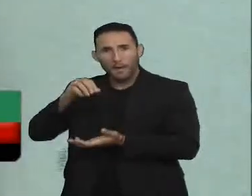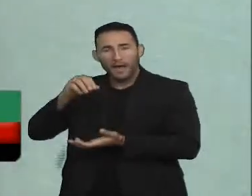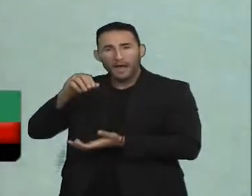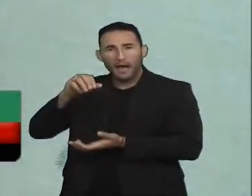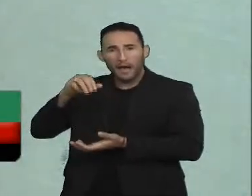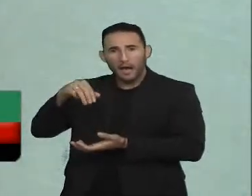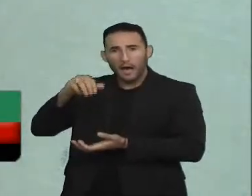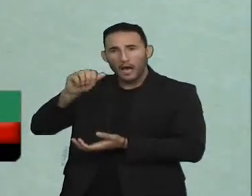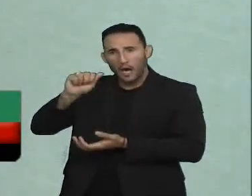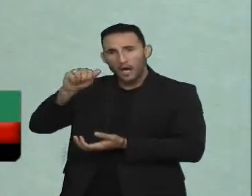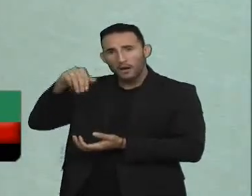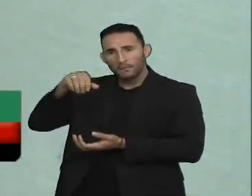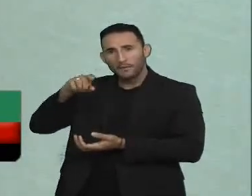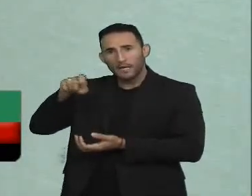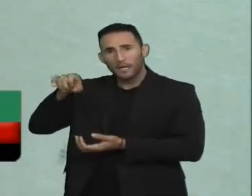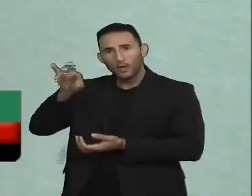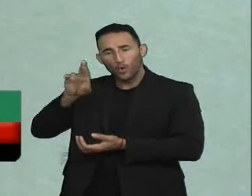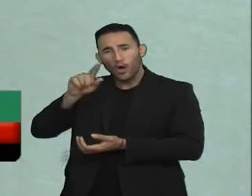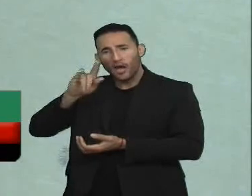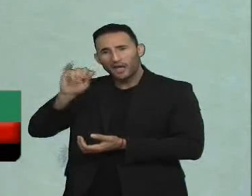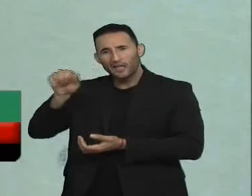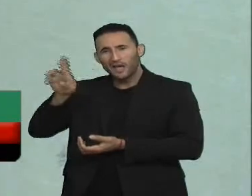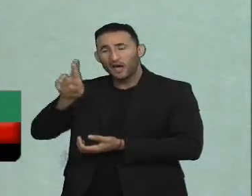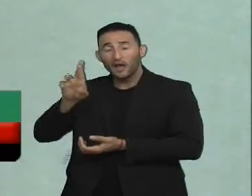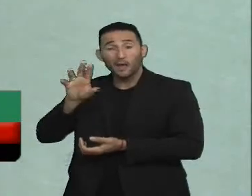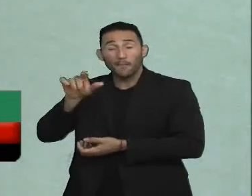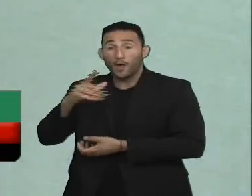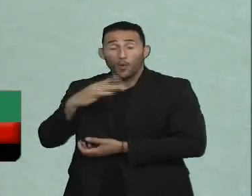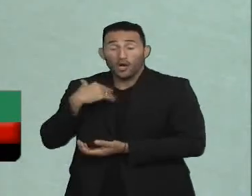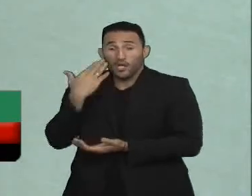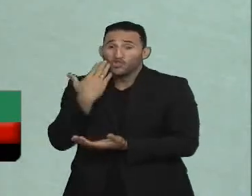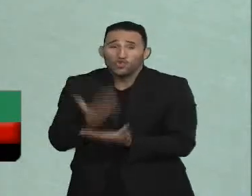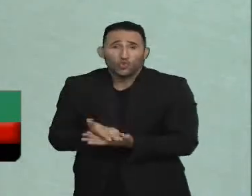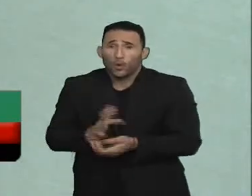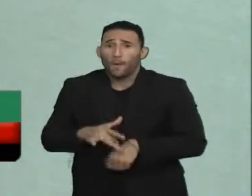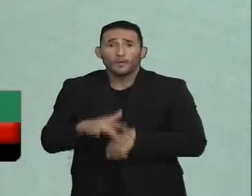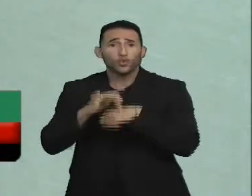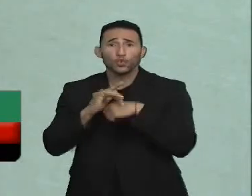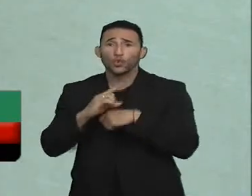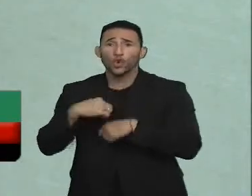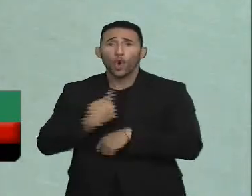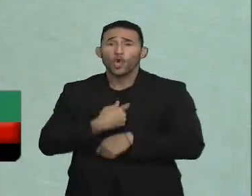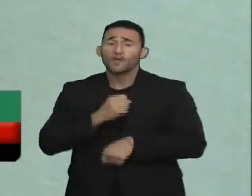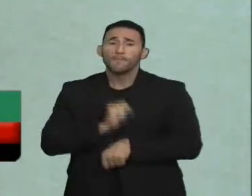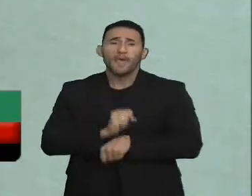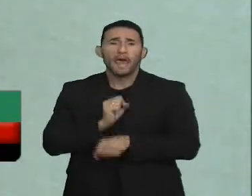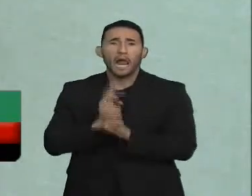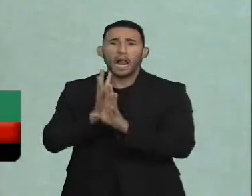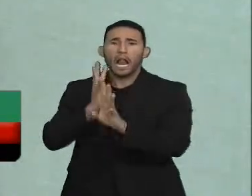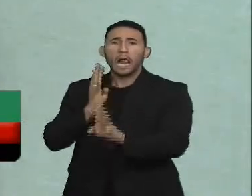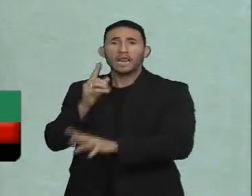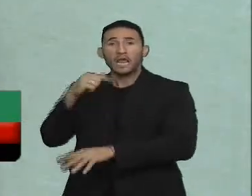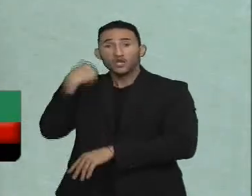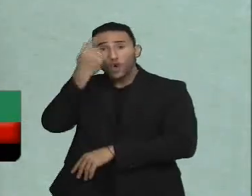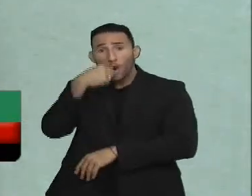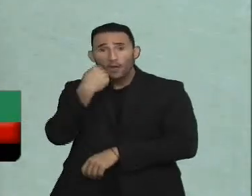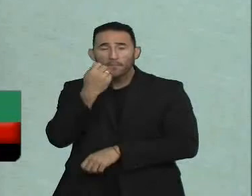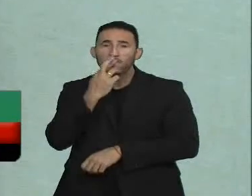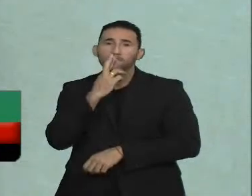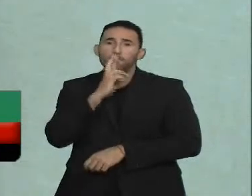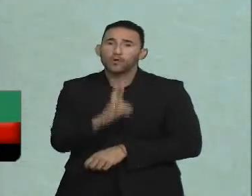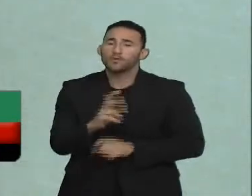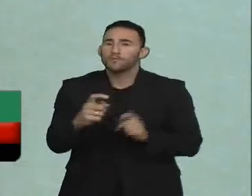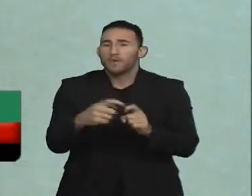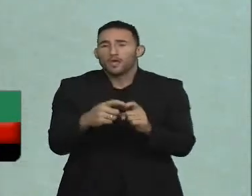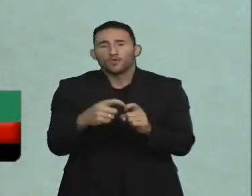absurdo a gente ter que ficar 7 horas aguardando para ter um diagnóstico médico. É